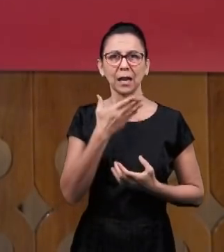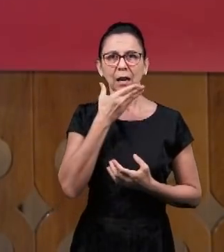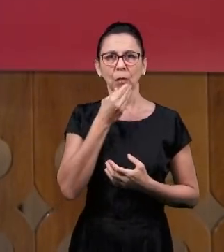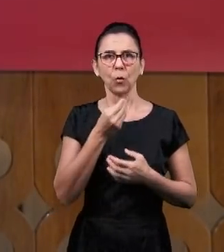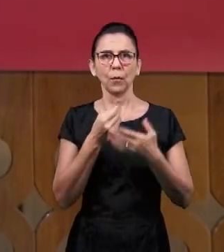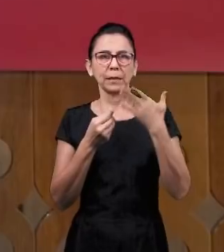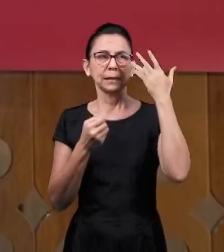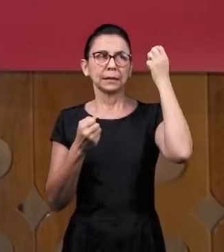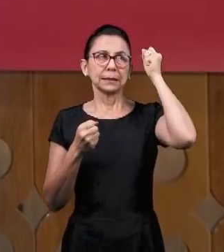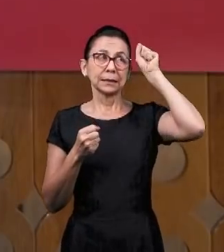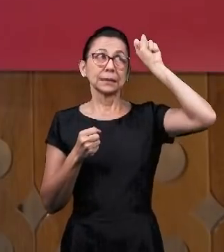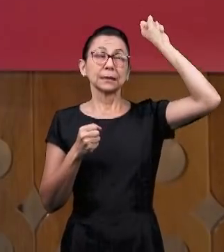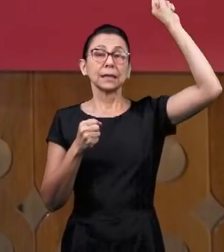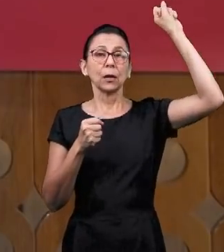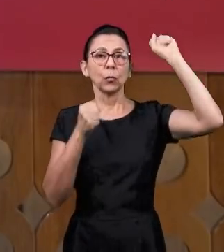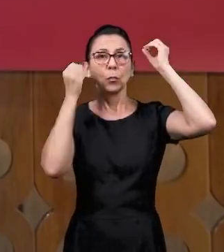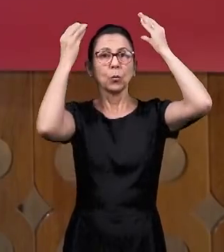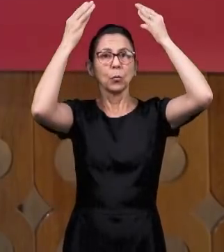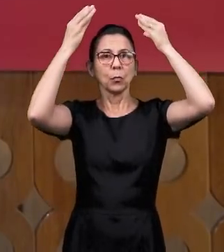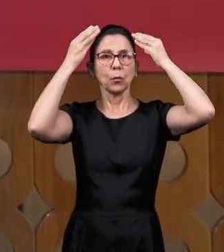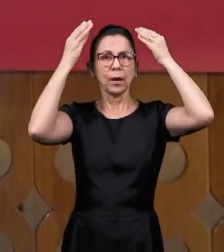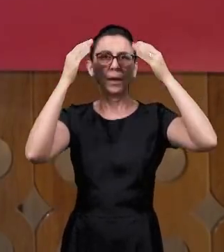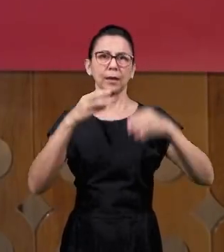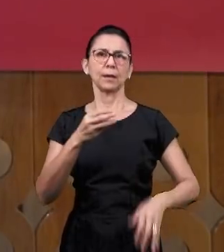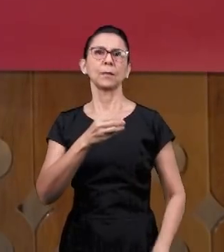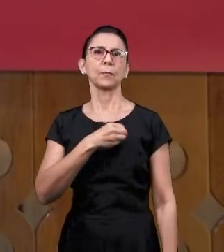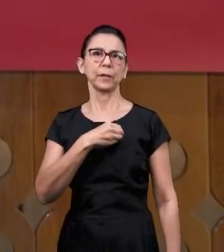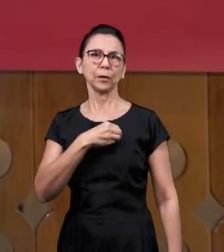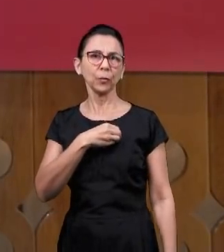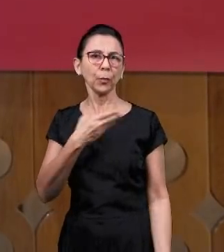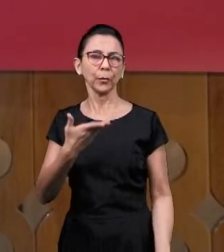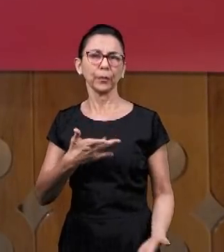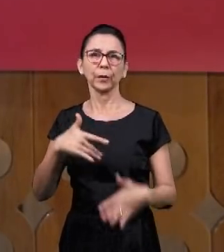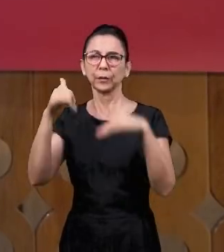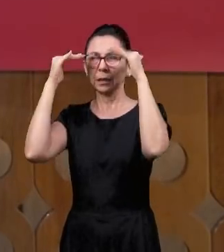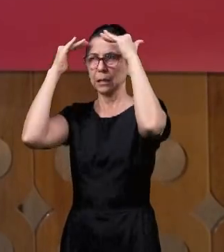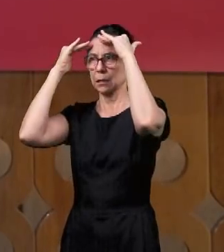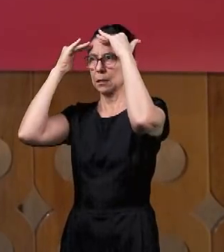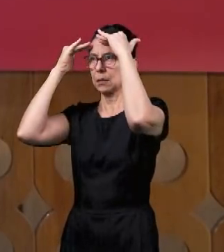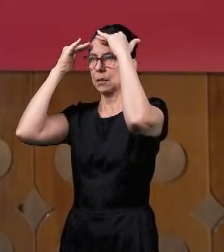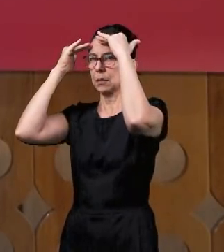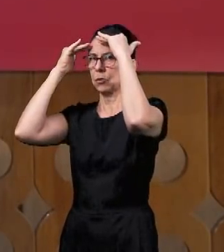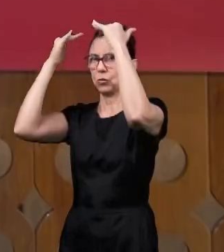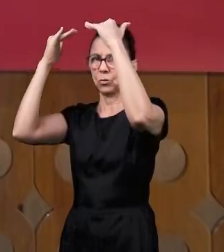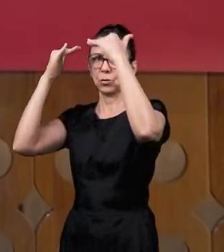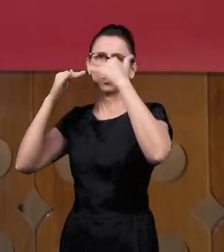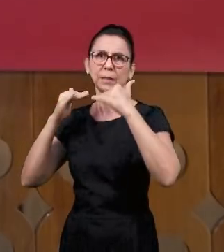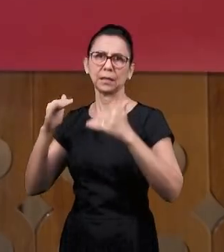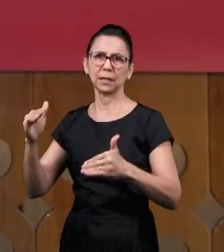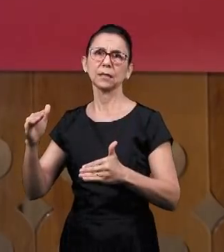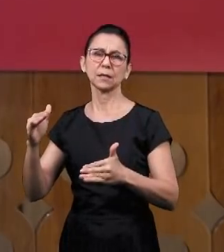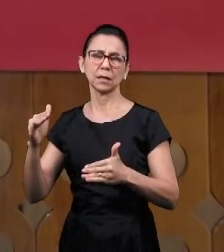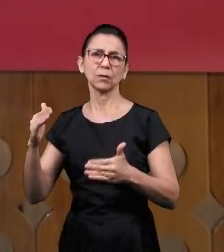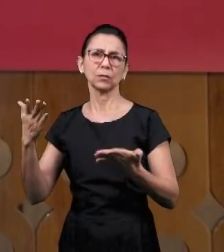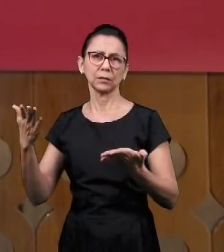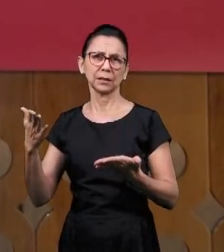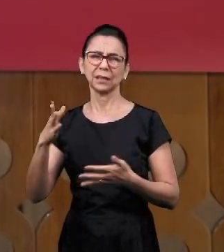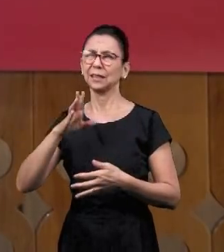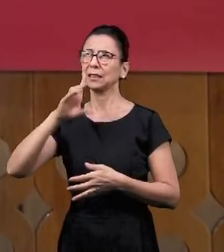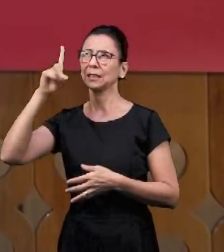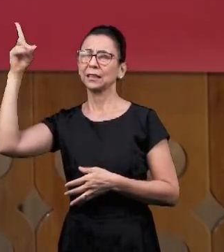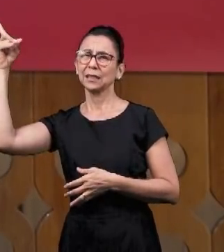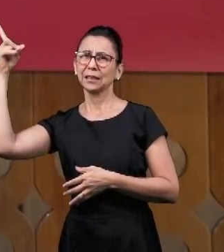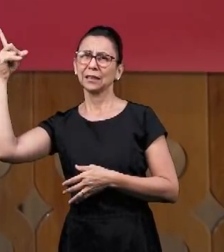Ele teve uma coisa muito grande, não esperou Samuel lá para o sacrifício, fez aquela coisa, o Senhor aborreceu com ele, daqui a pouco ele foi lá nos amalequitas, trouxe o despojo que não